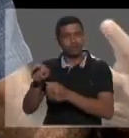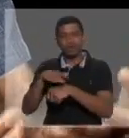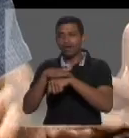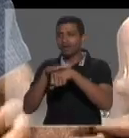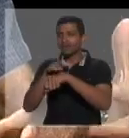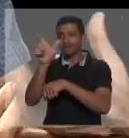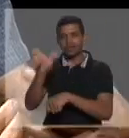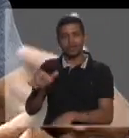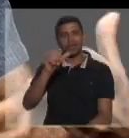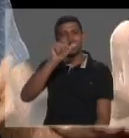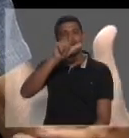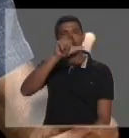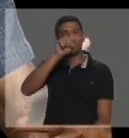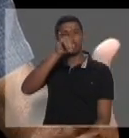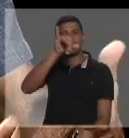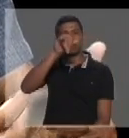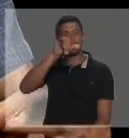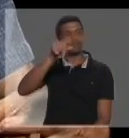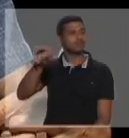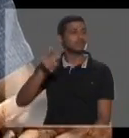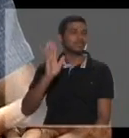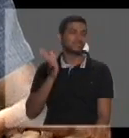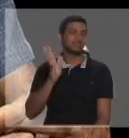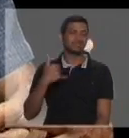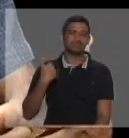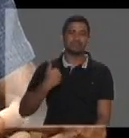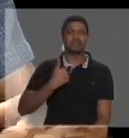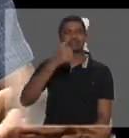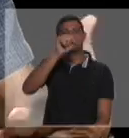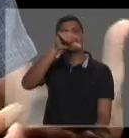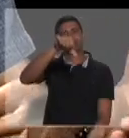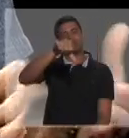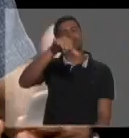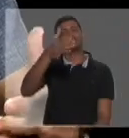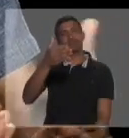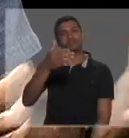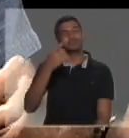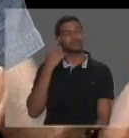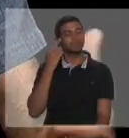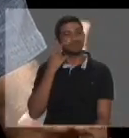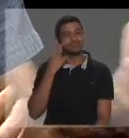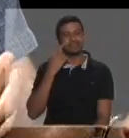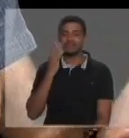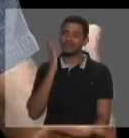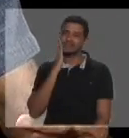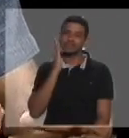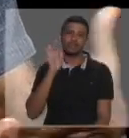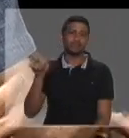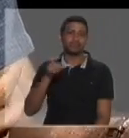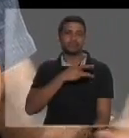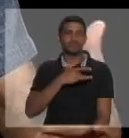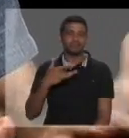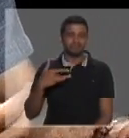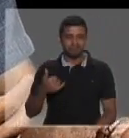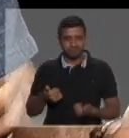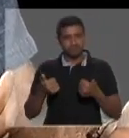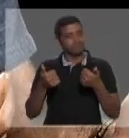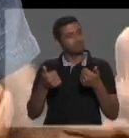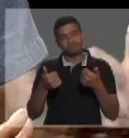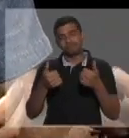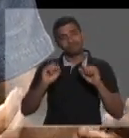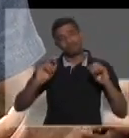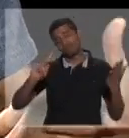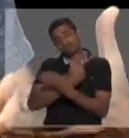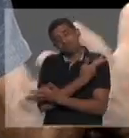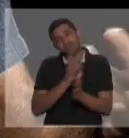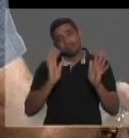para filmá-lo, porque assim, ele já tinha naquele momento 89 anos, a gente sabe que nessa idade a saúde fragiliza de um momento para o